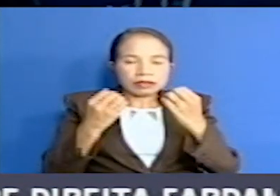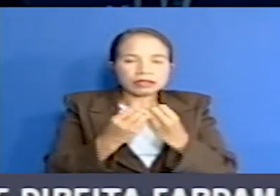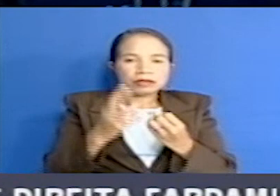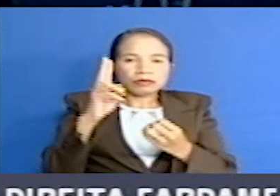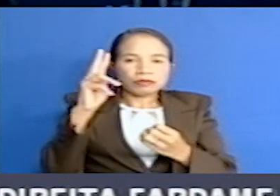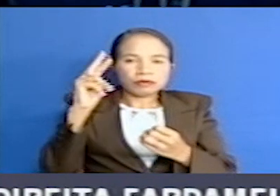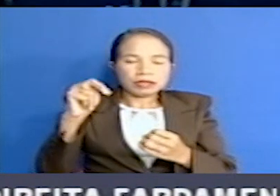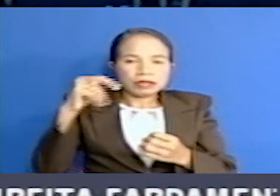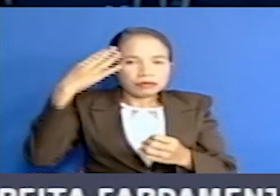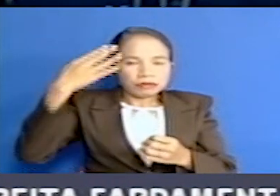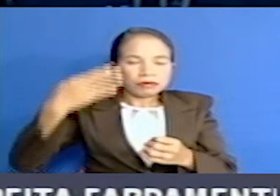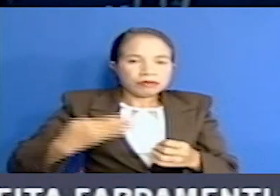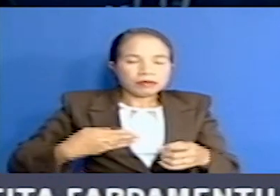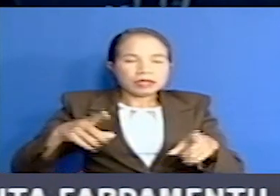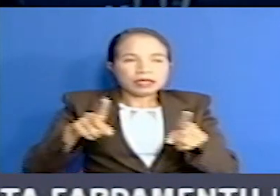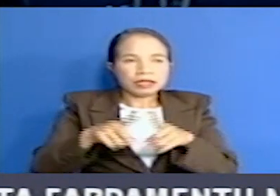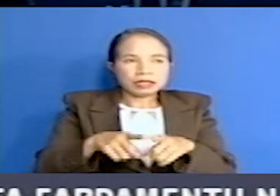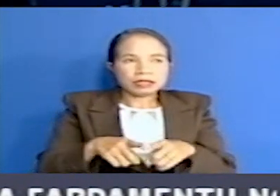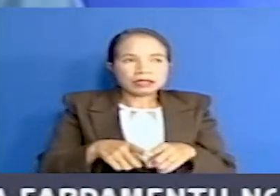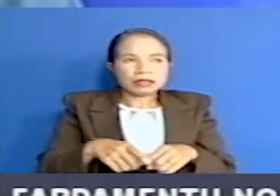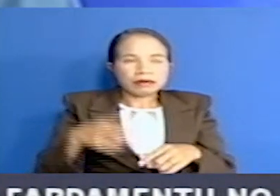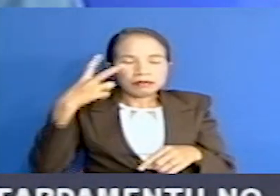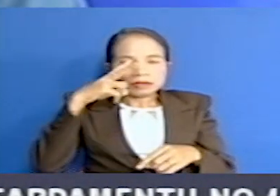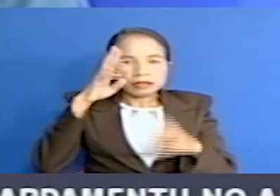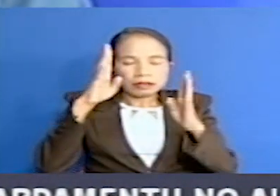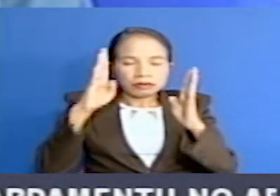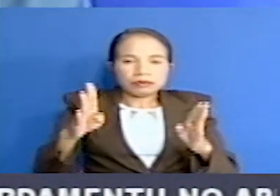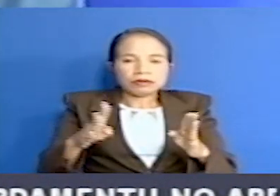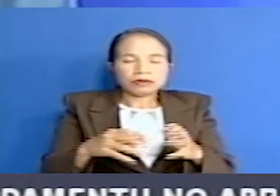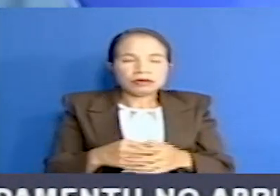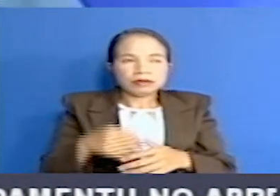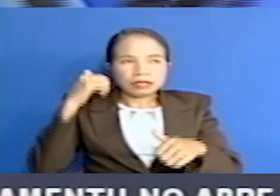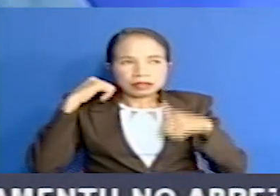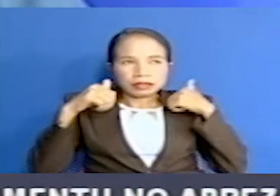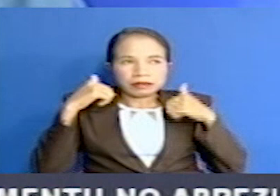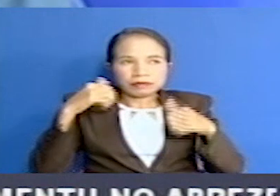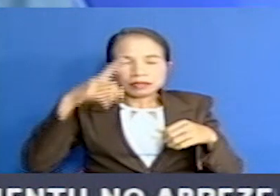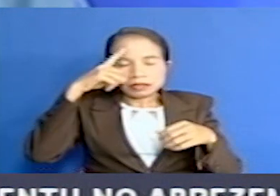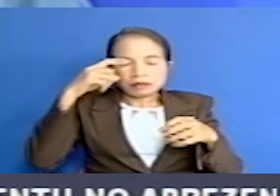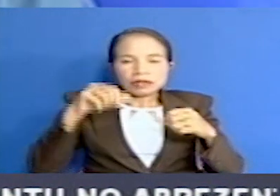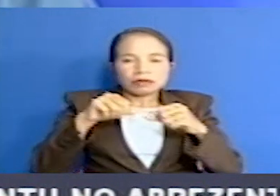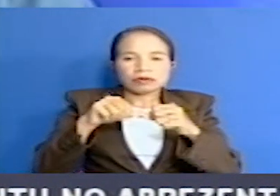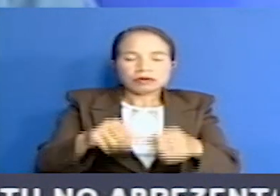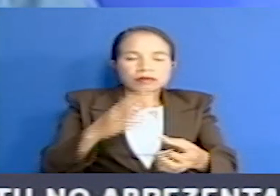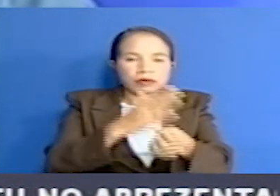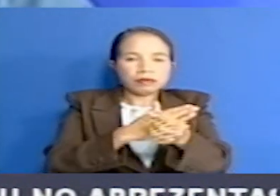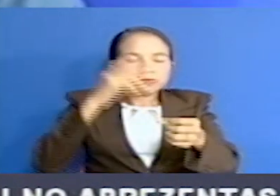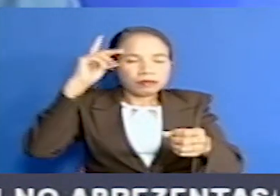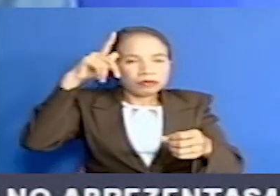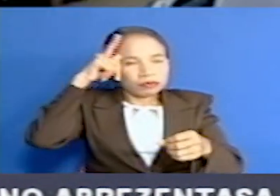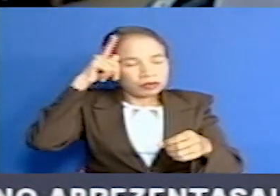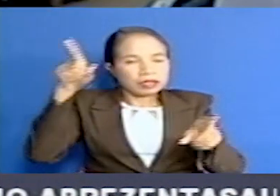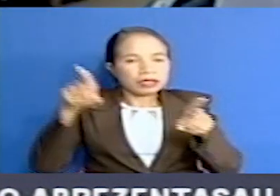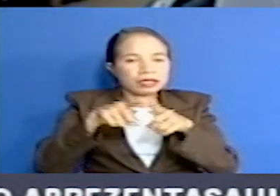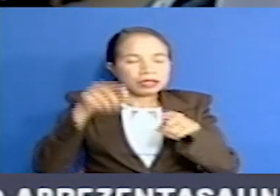Women, Nebessai Orador Bassur Mutunei, aprecia a atividade de refere, também continua a promover política,